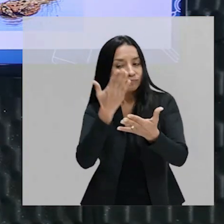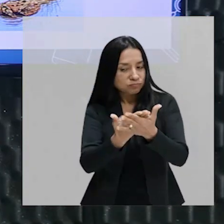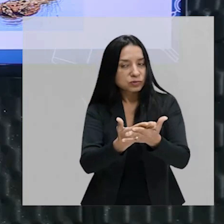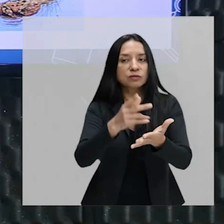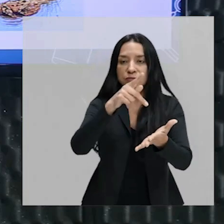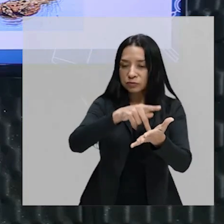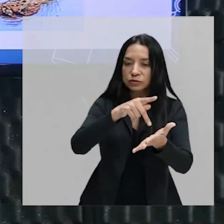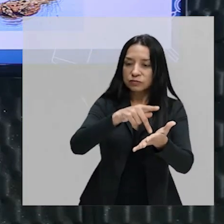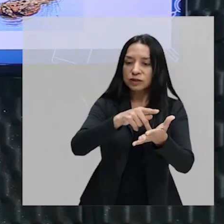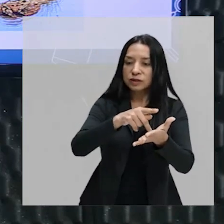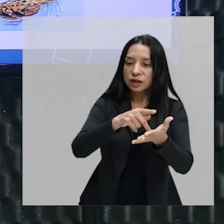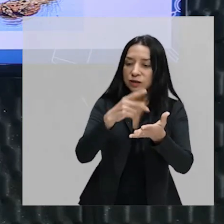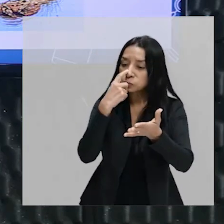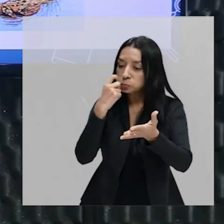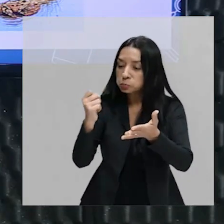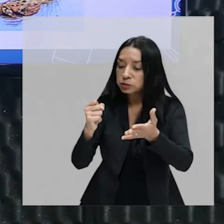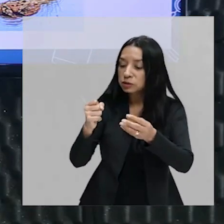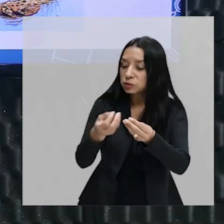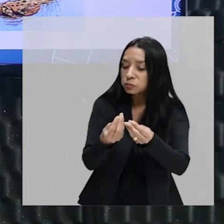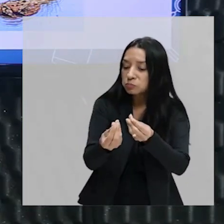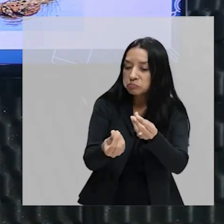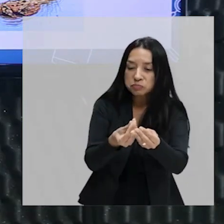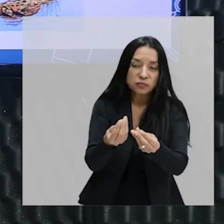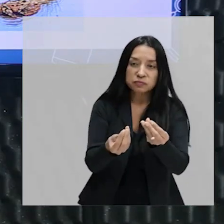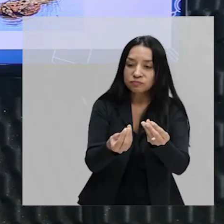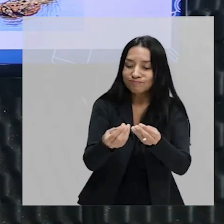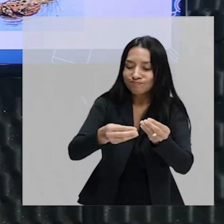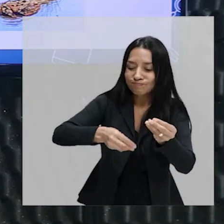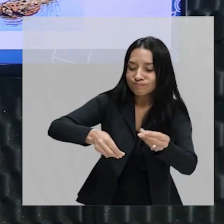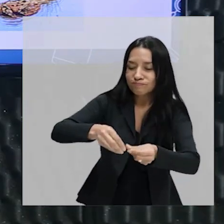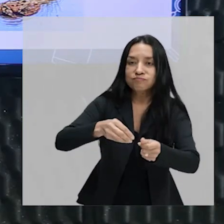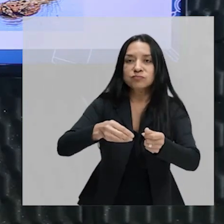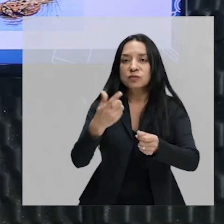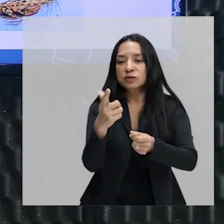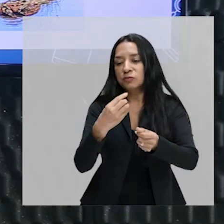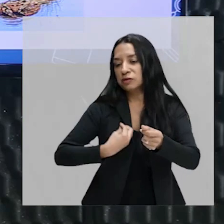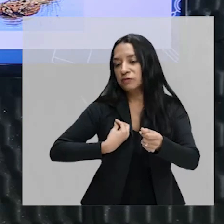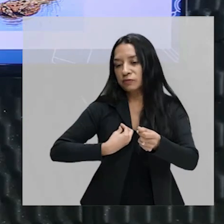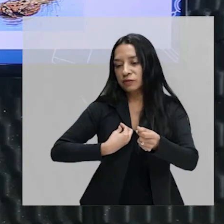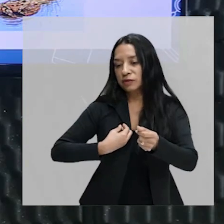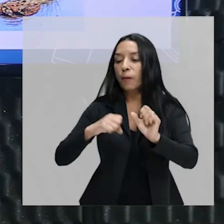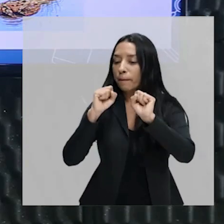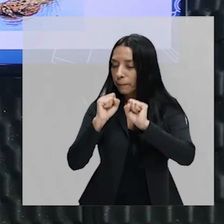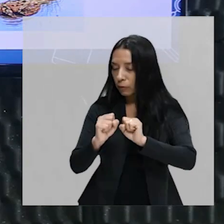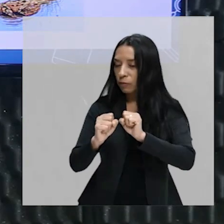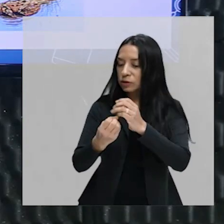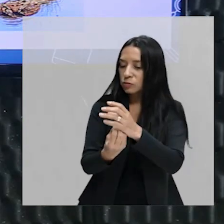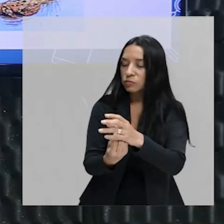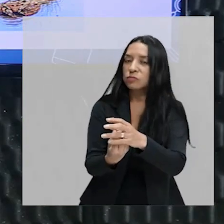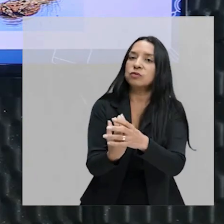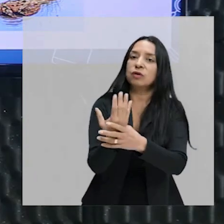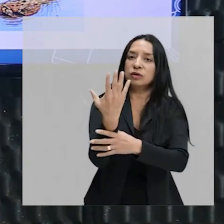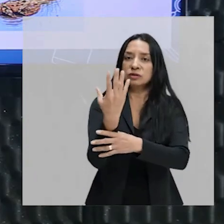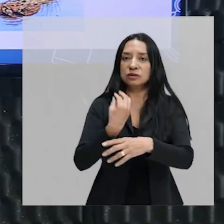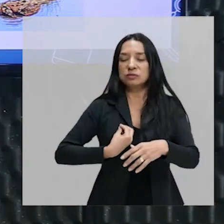a matéria bruta Ou seja que não tem vida poderia originar seres vivos essa era